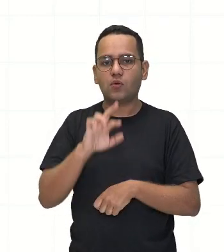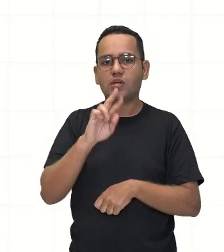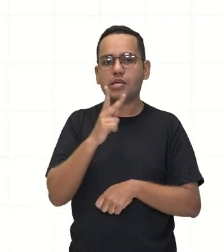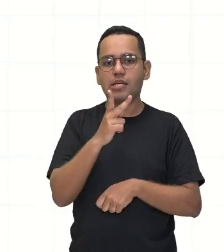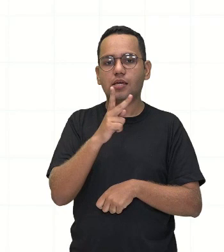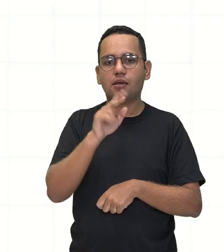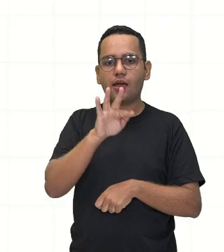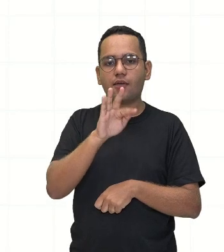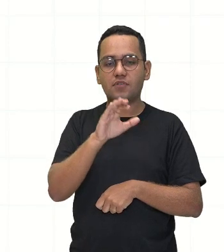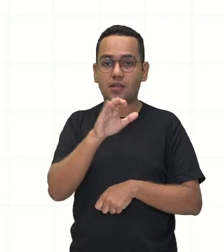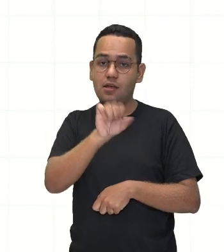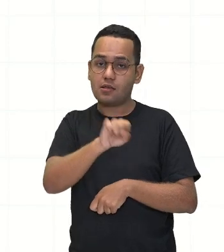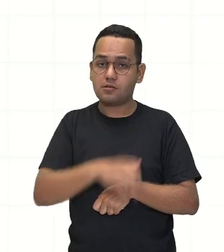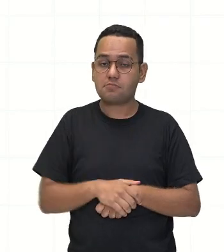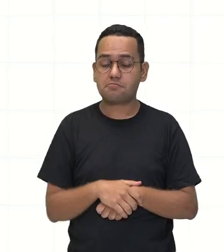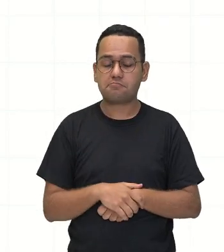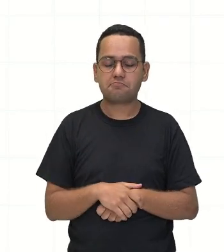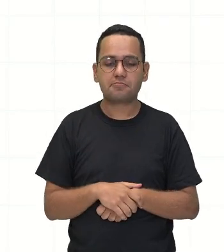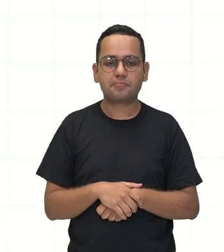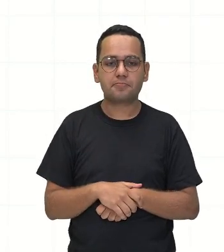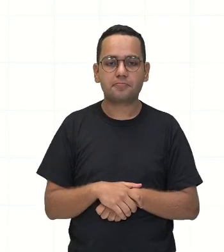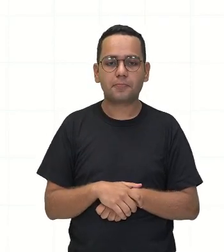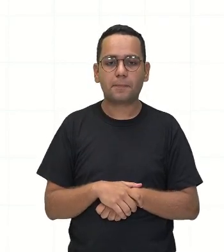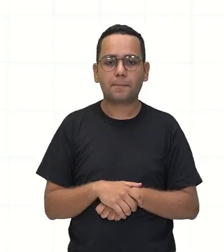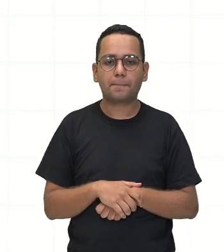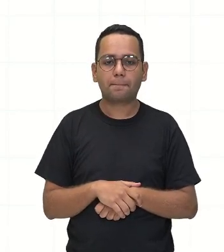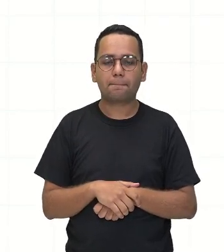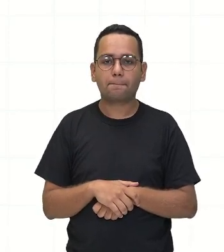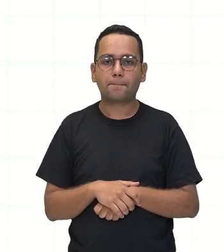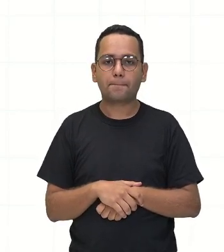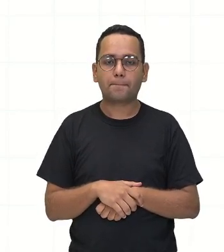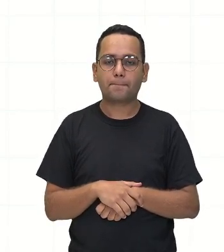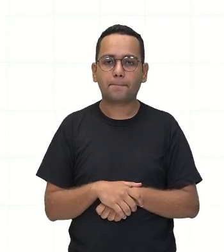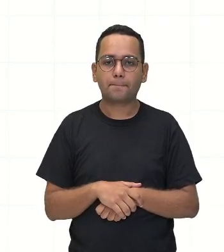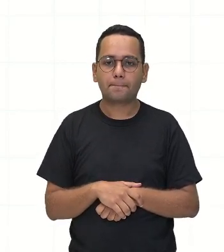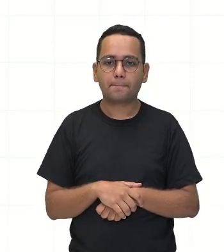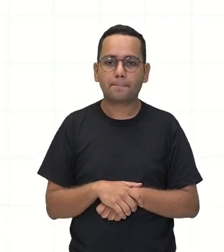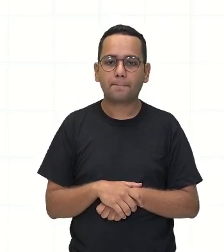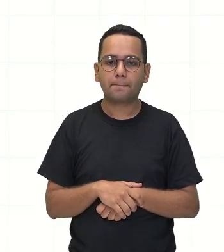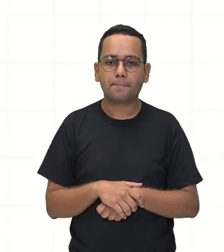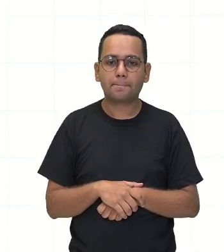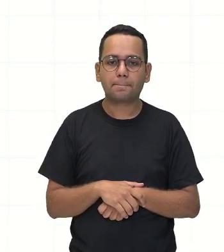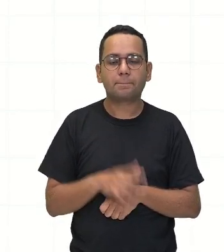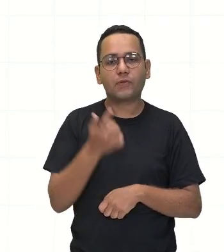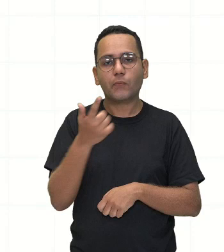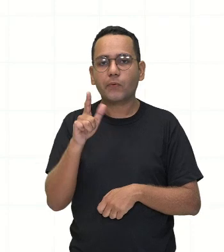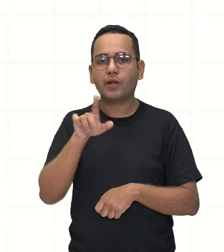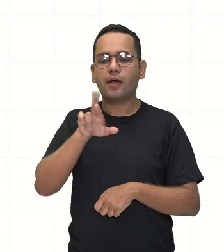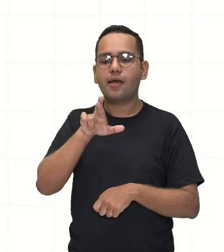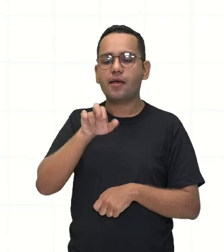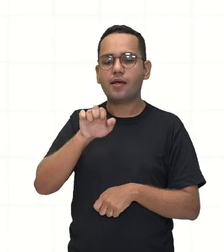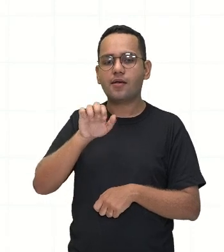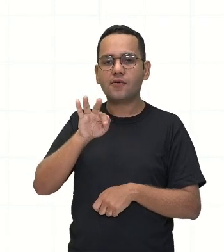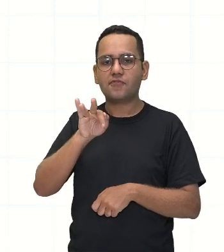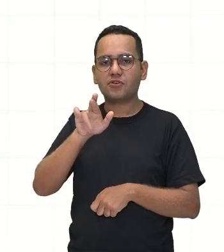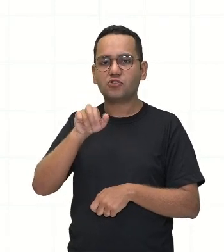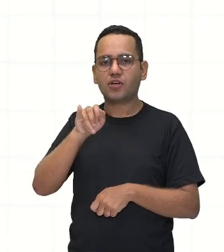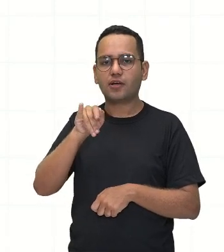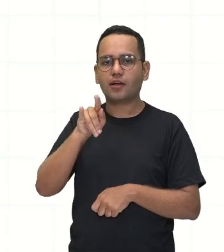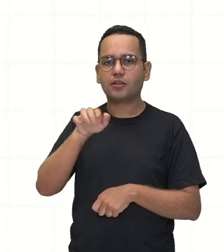hidrofluorcarbonos. O mesmo também dessas substâncias, ela era encontrada nos refrigeradores, esses nossos